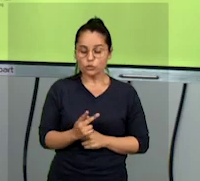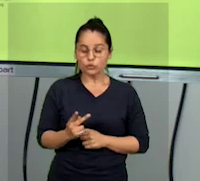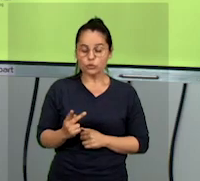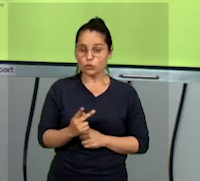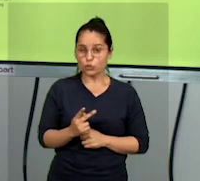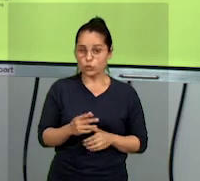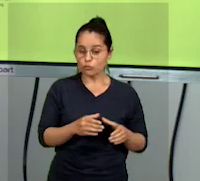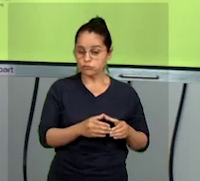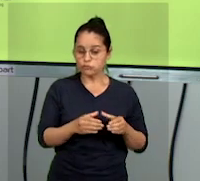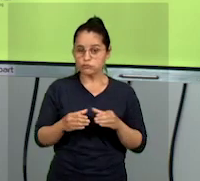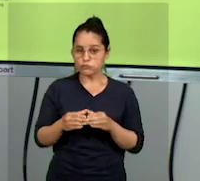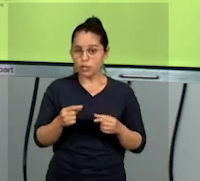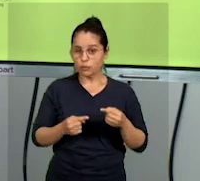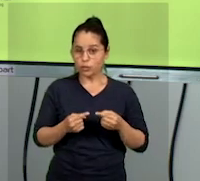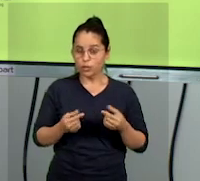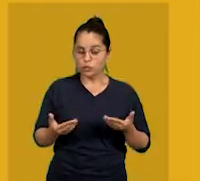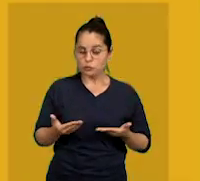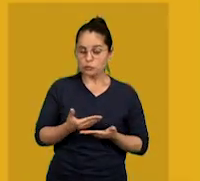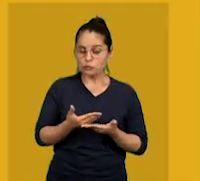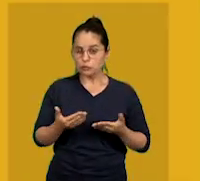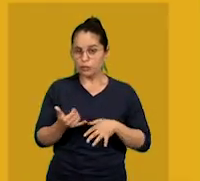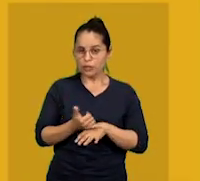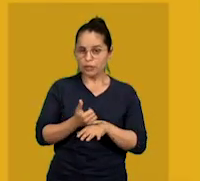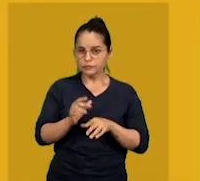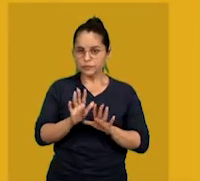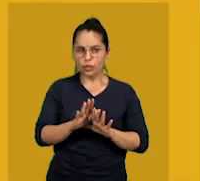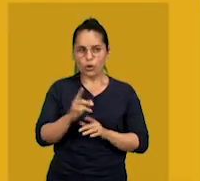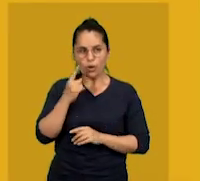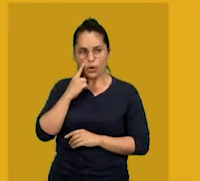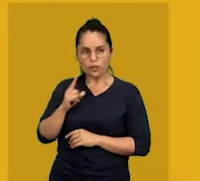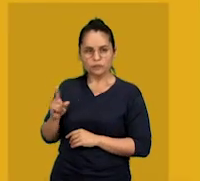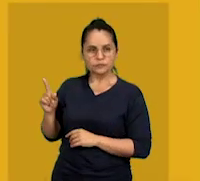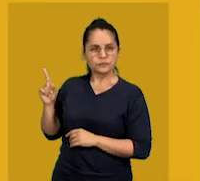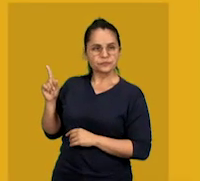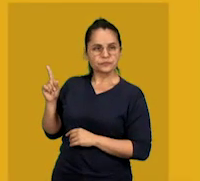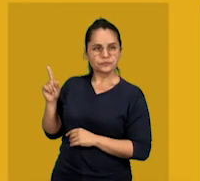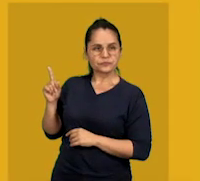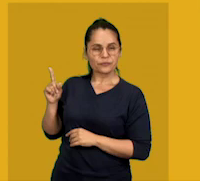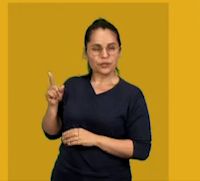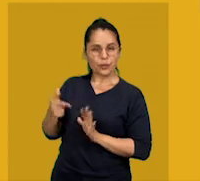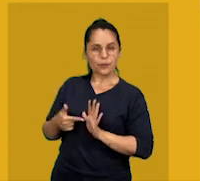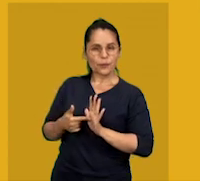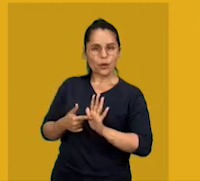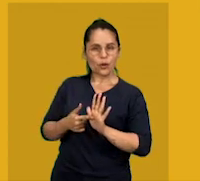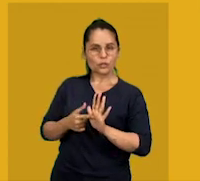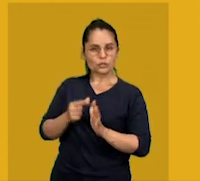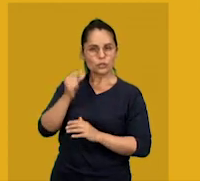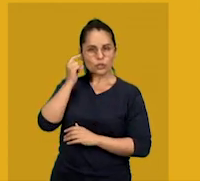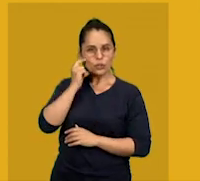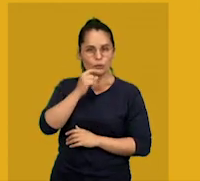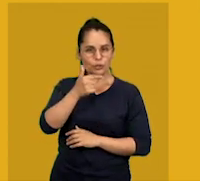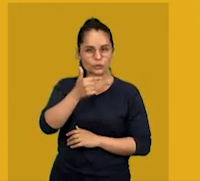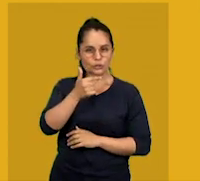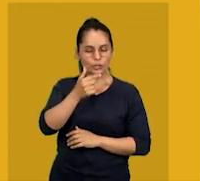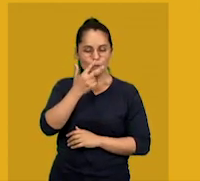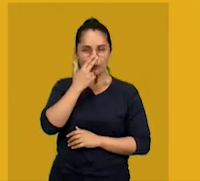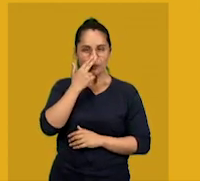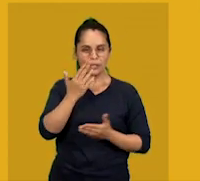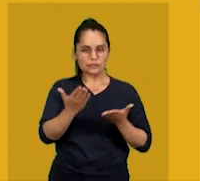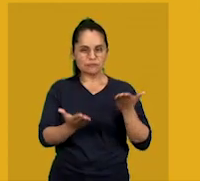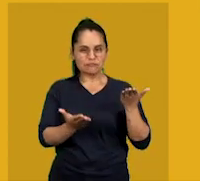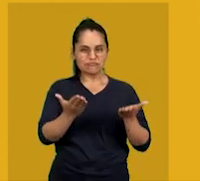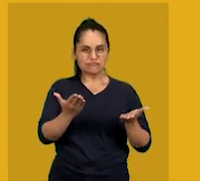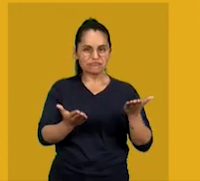políticos. Basicamente, eu trouxe aqui uma imagem que mostra o Dom Pedro II com uma balança